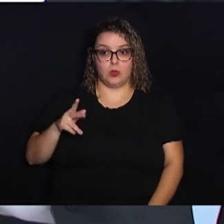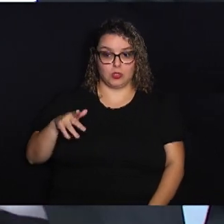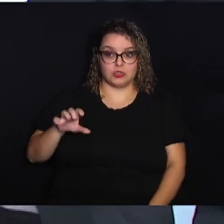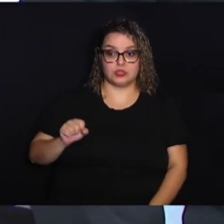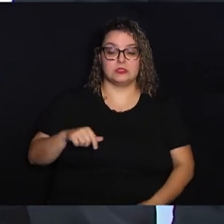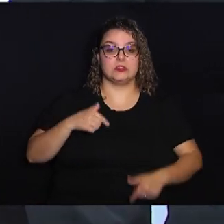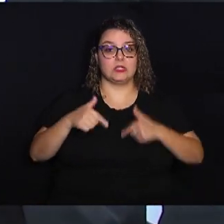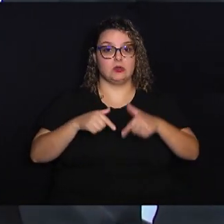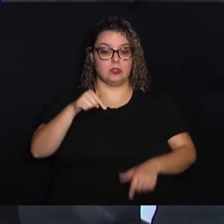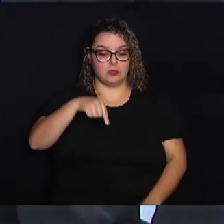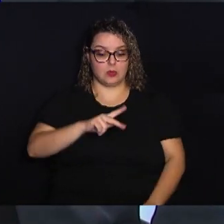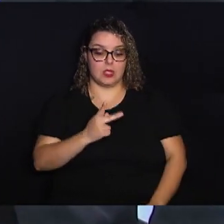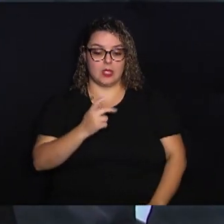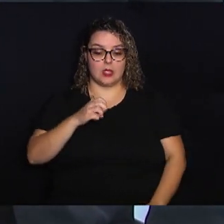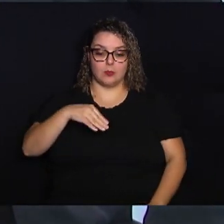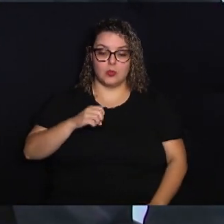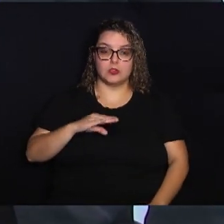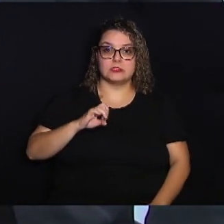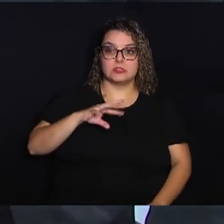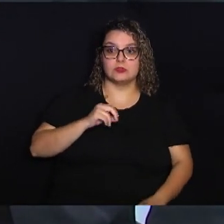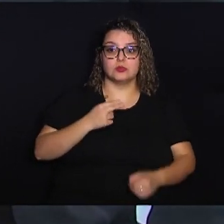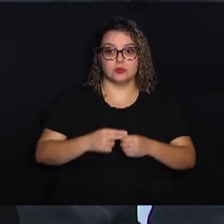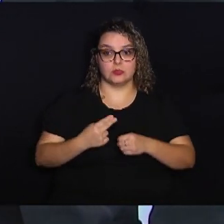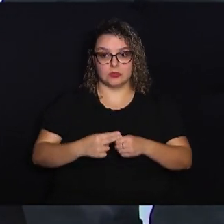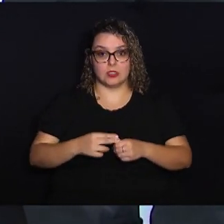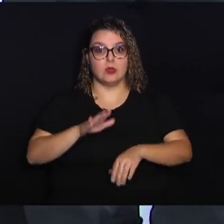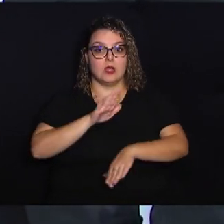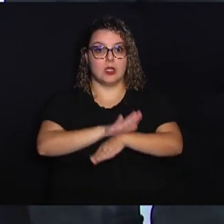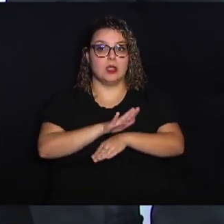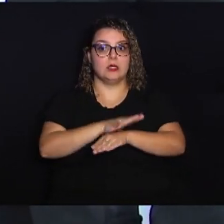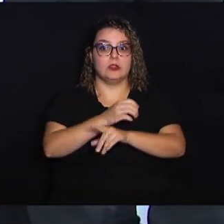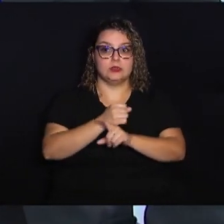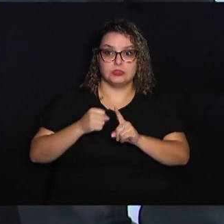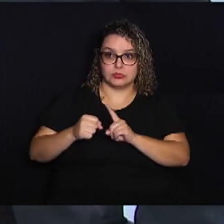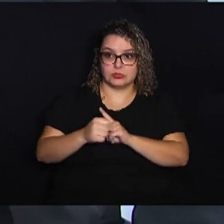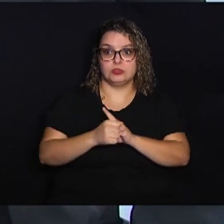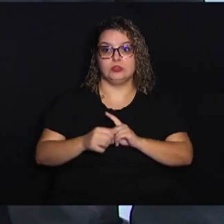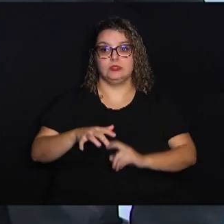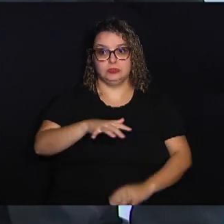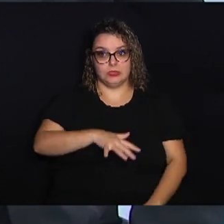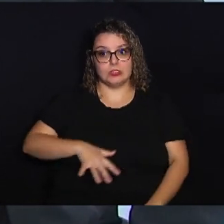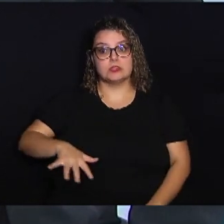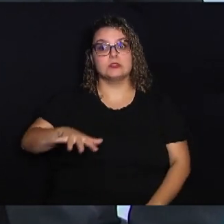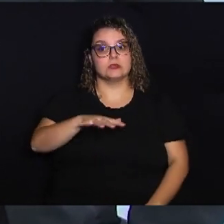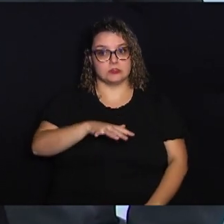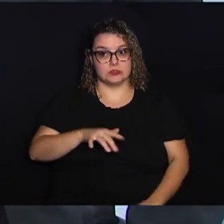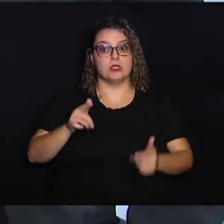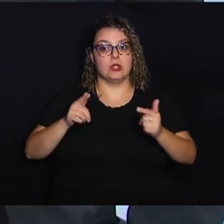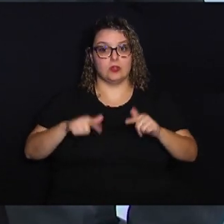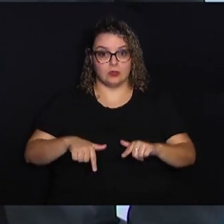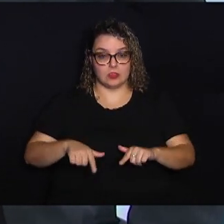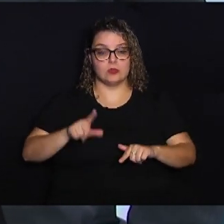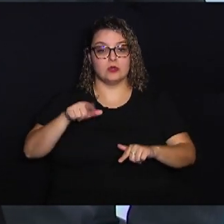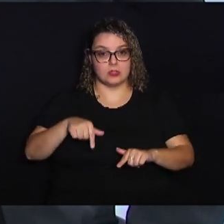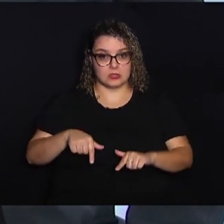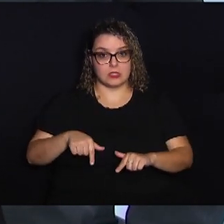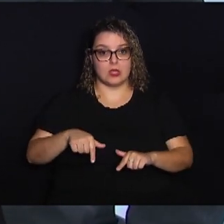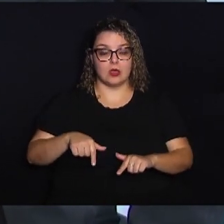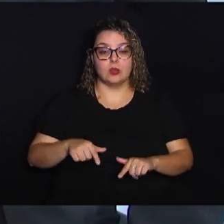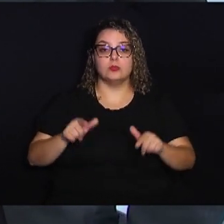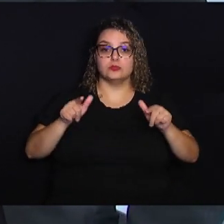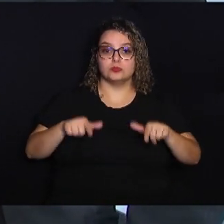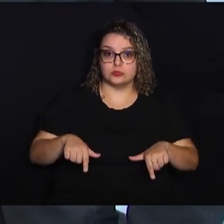trabalha aqui no Hemocentro da Unicamp, assistência social, desse espaço que é um espaço considerado como um